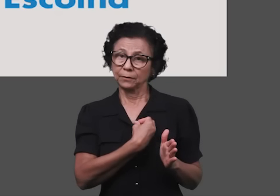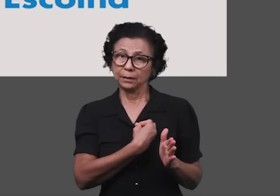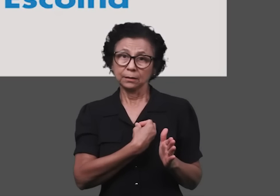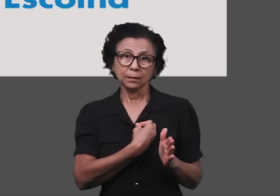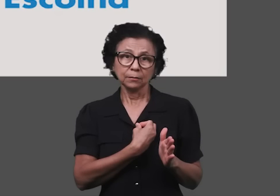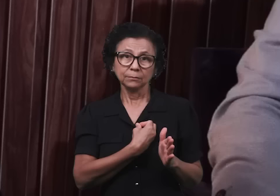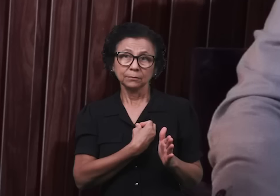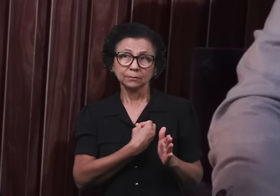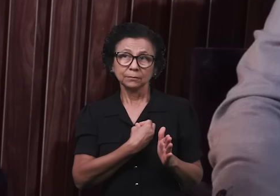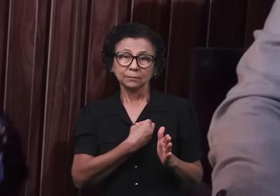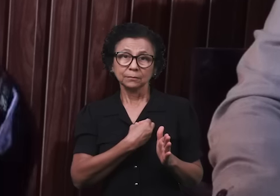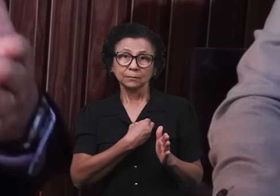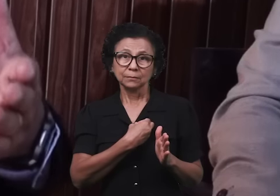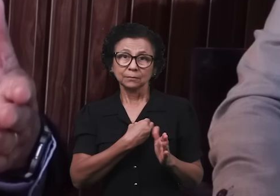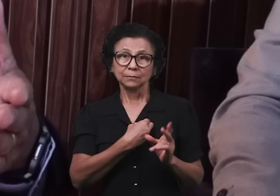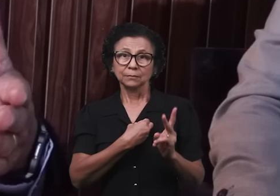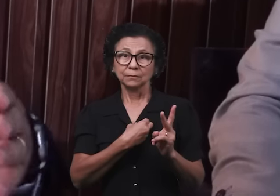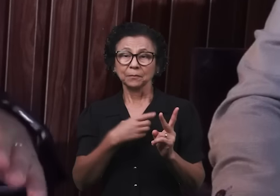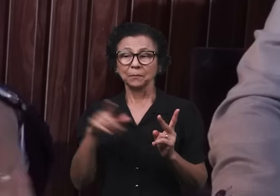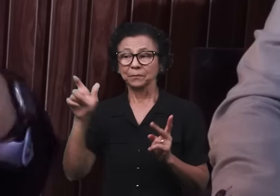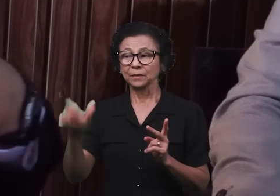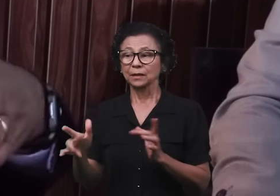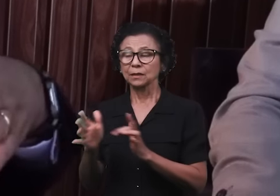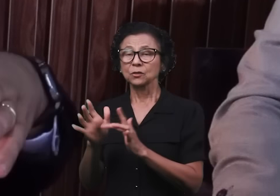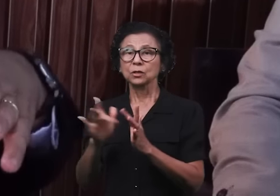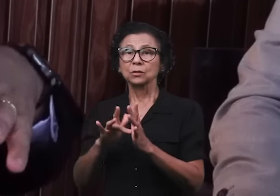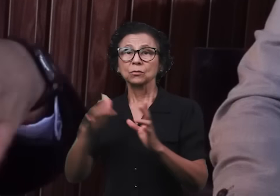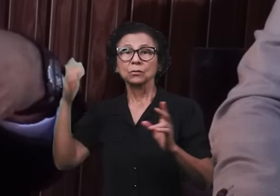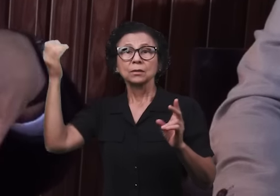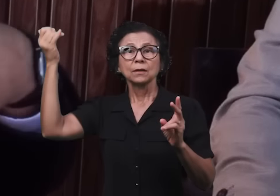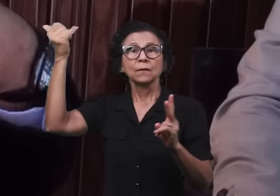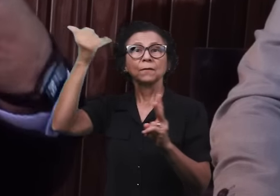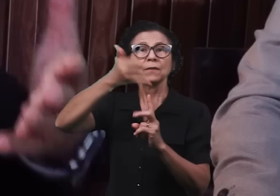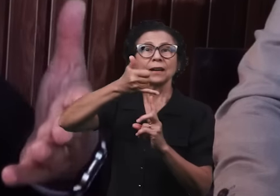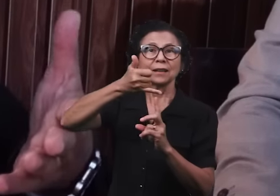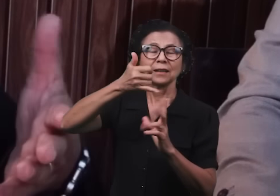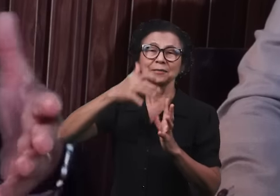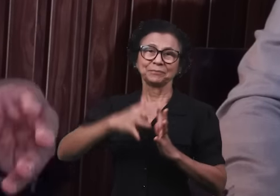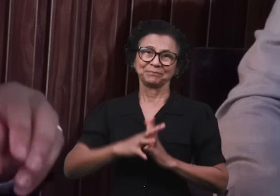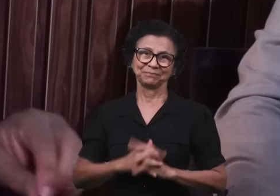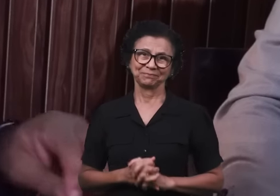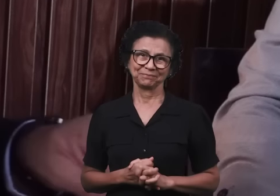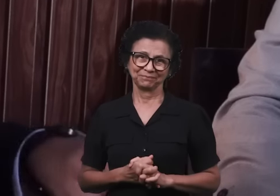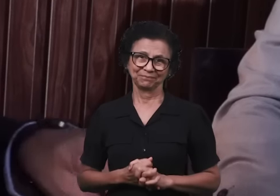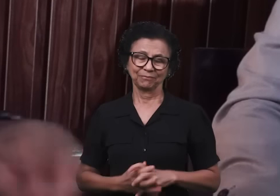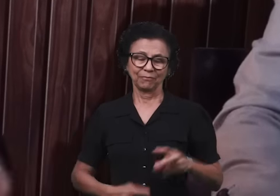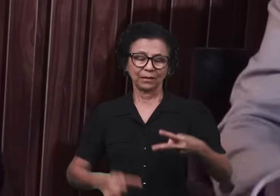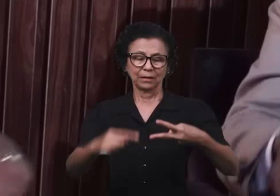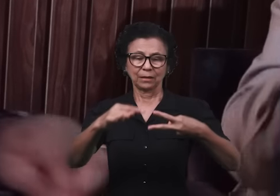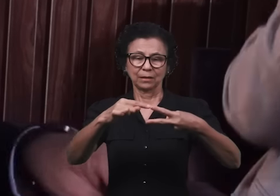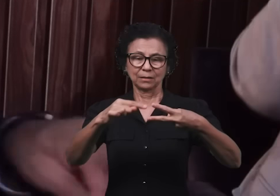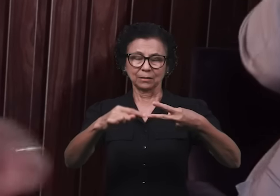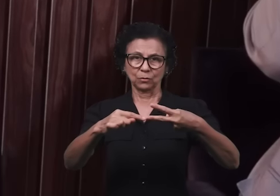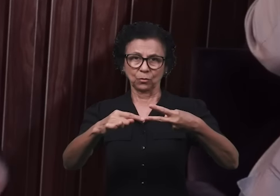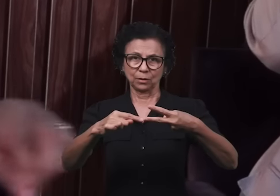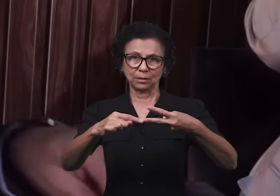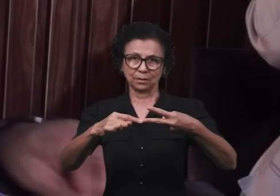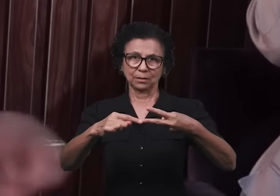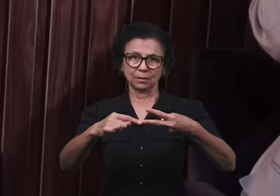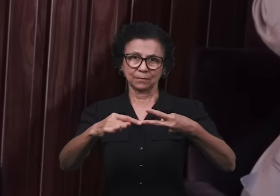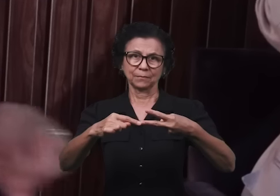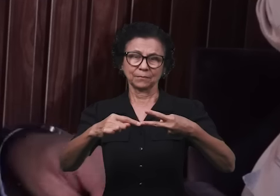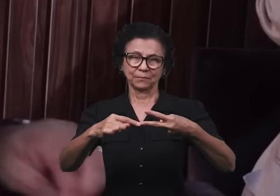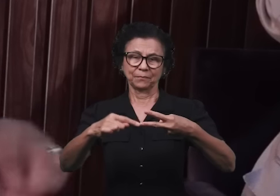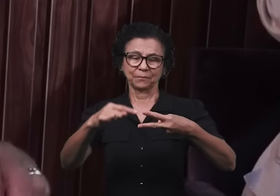do homem, ele se revela em Jesus. O Senhor Jesus se revela ao homem. Esses dois pontos